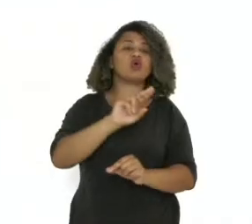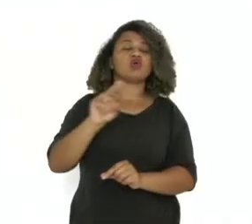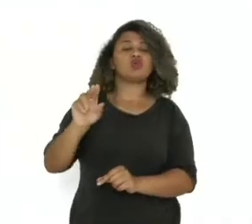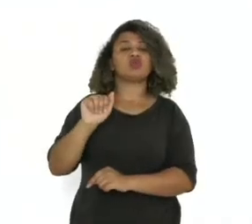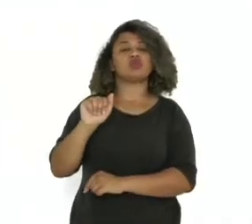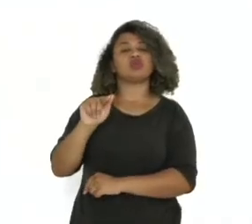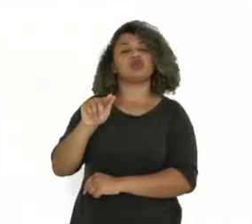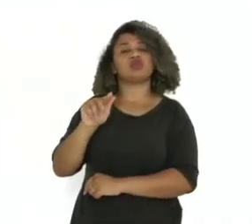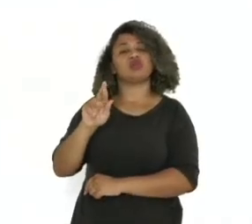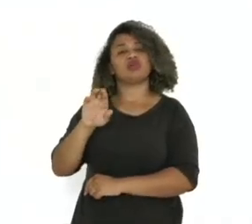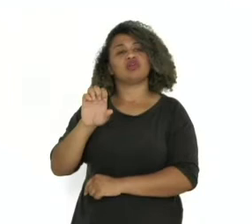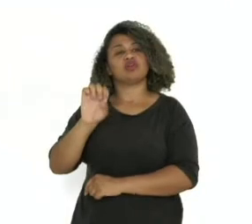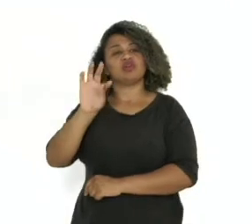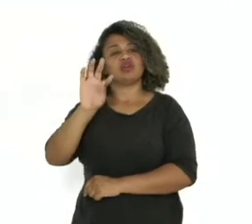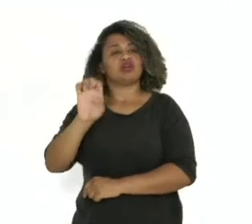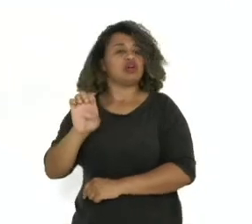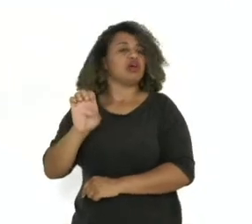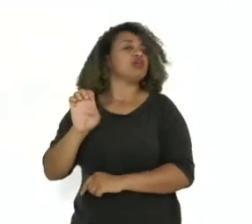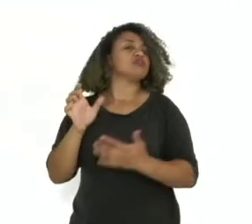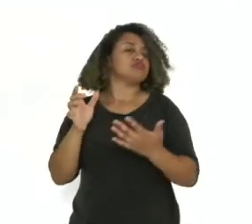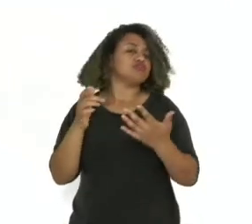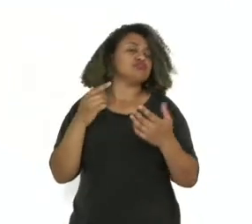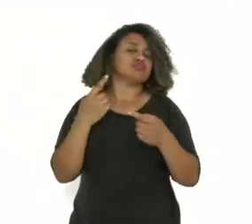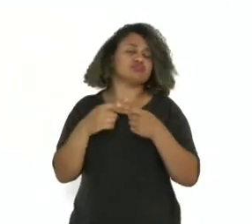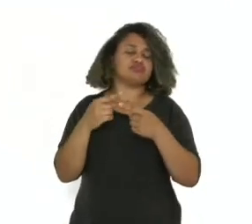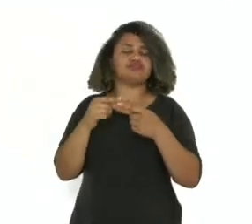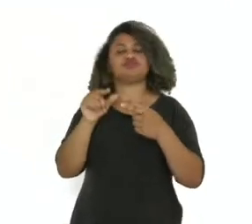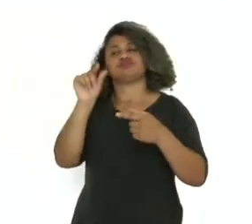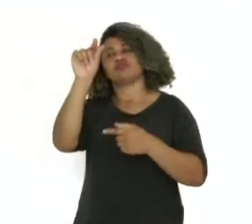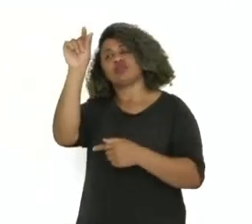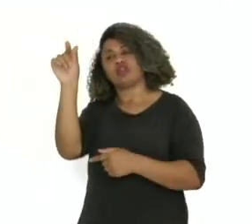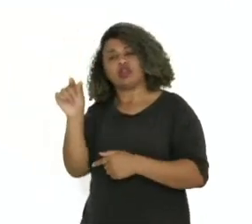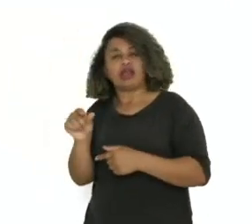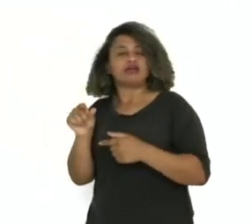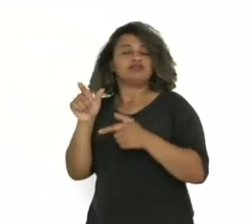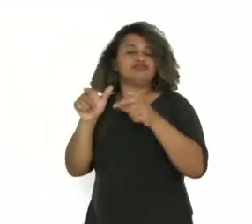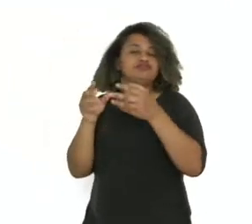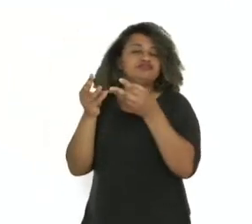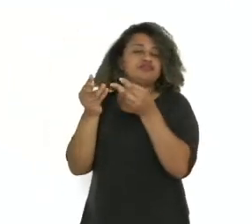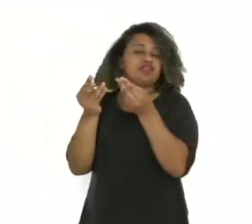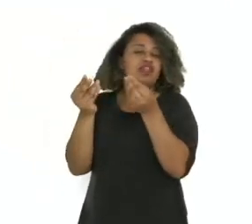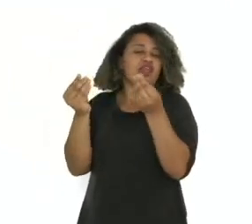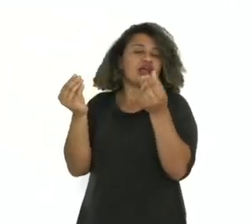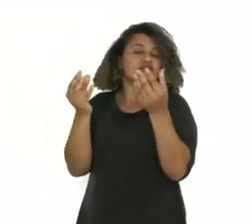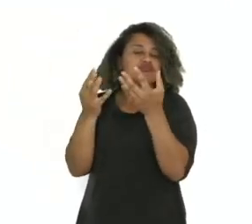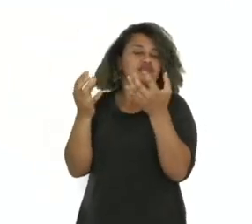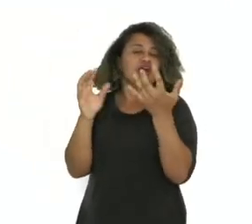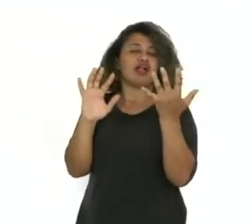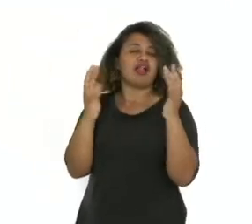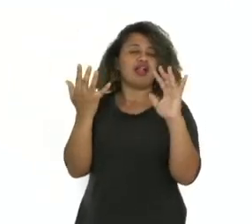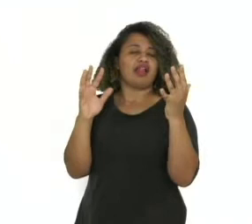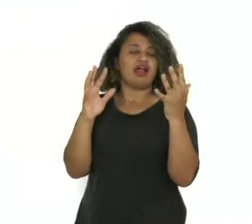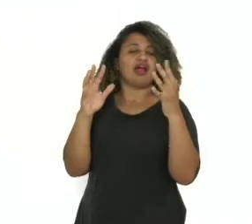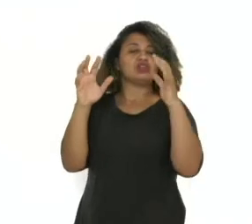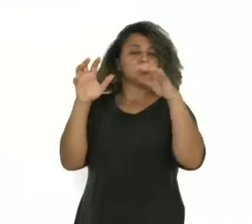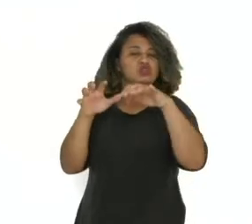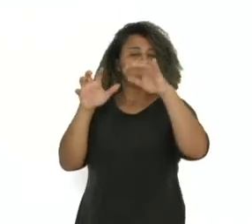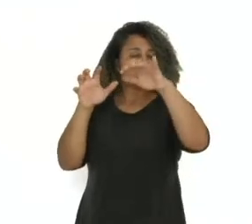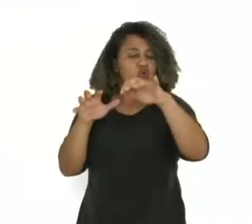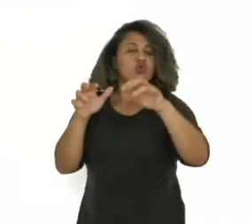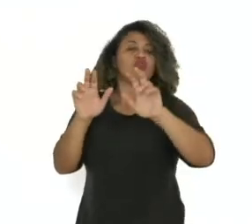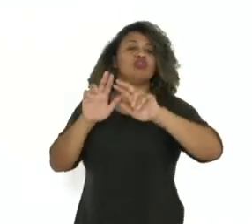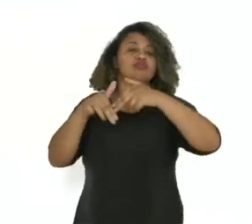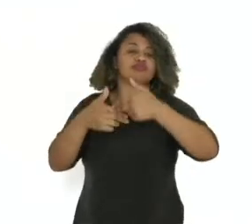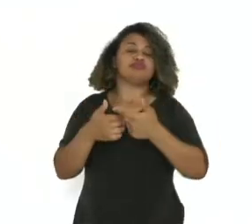de Agreste, né? A Zona da Mata é uma região bastante úmida, de clima, né, chuvoso, por isso que